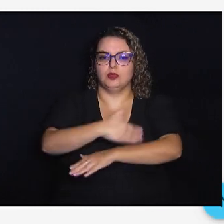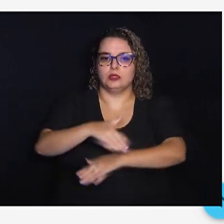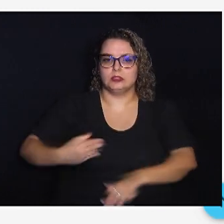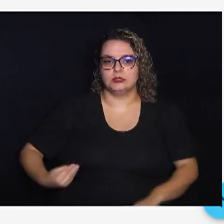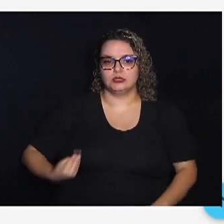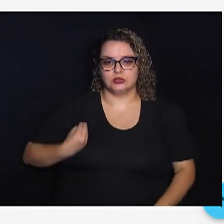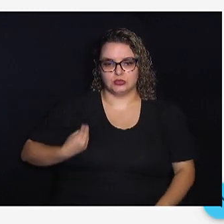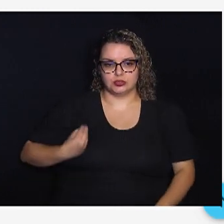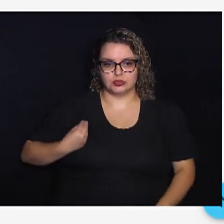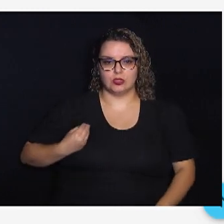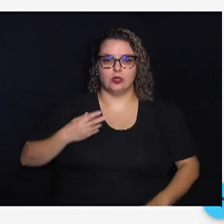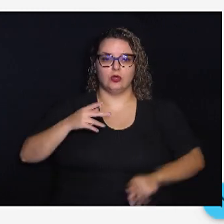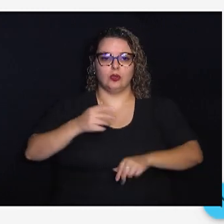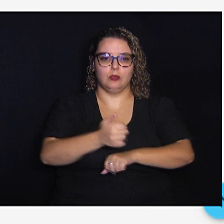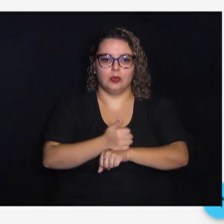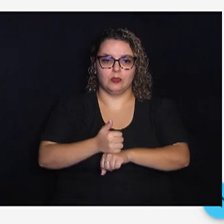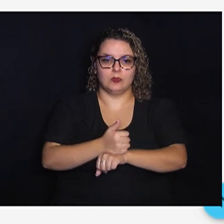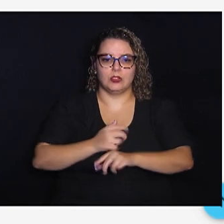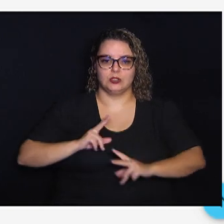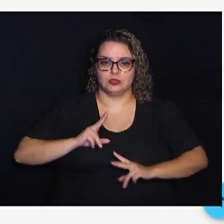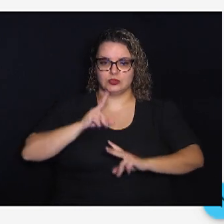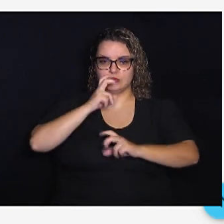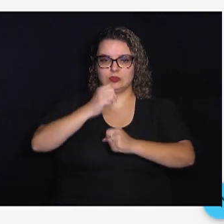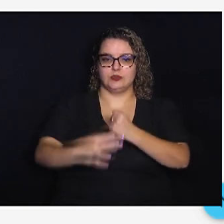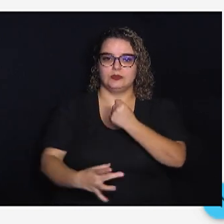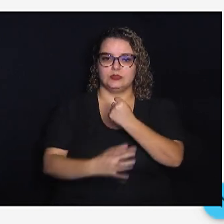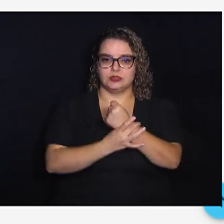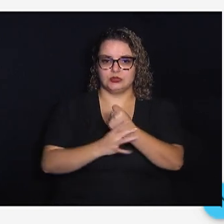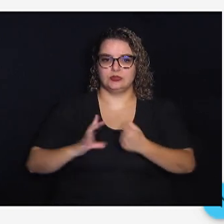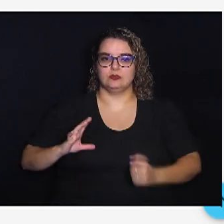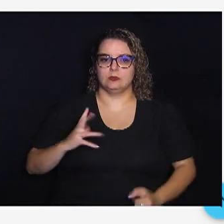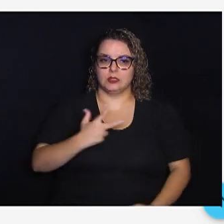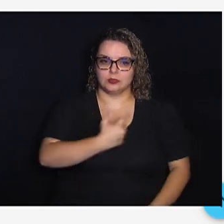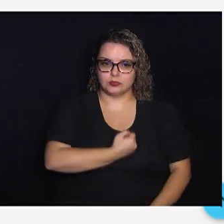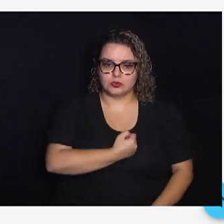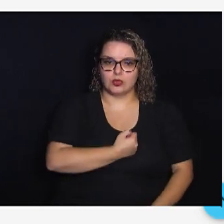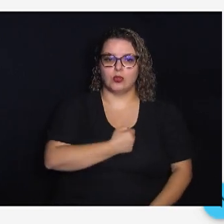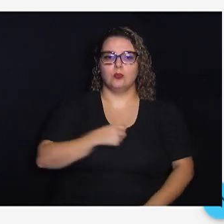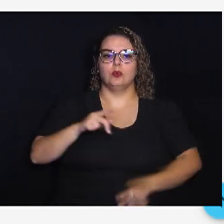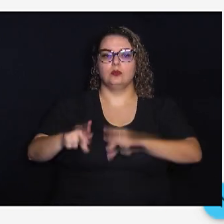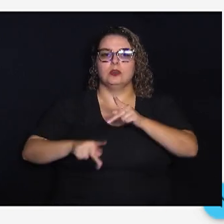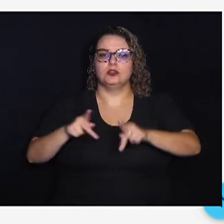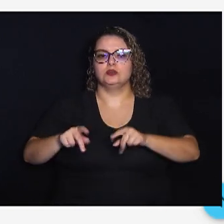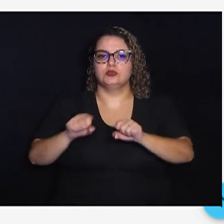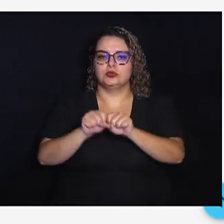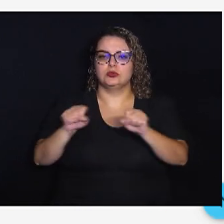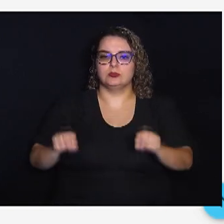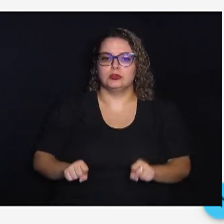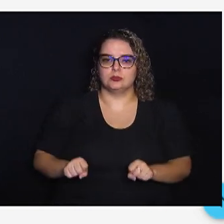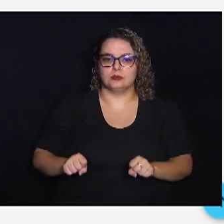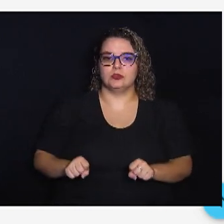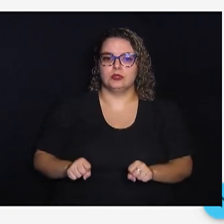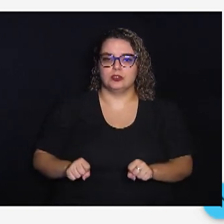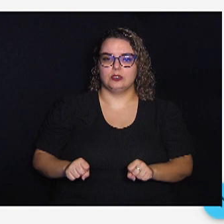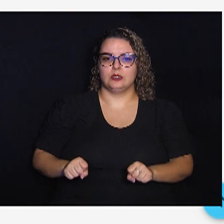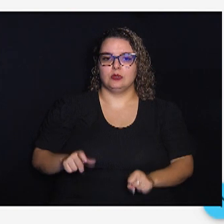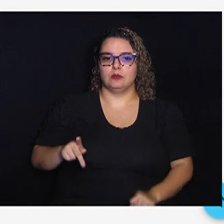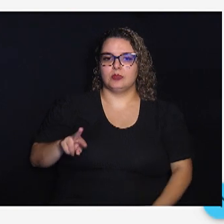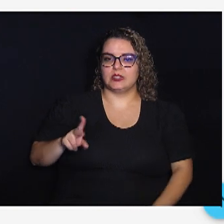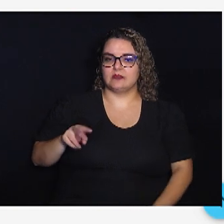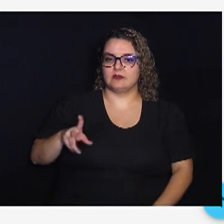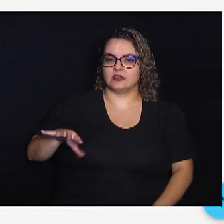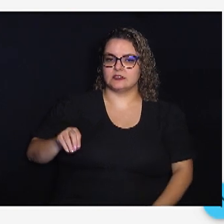rua, profissionais das forças de segurança e salvamento, população do sistema de privação de